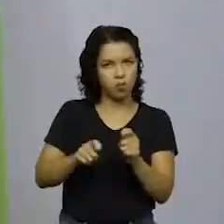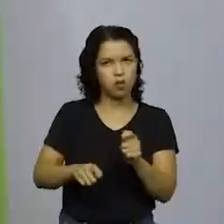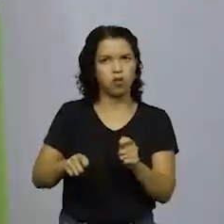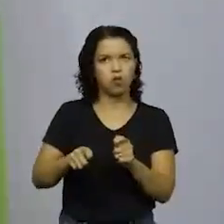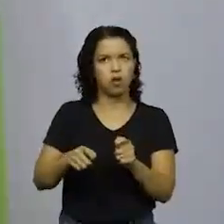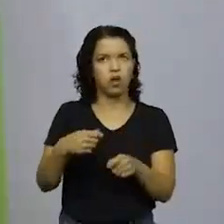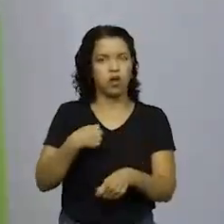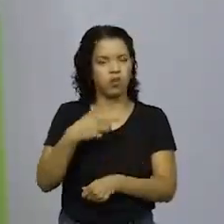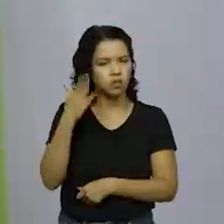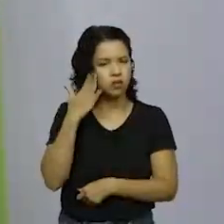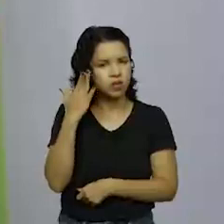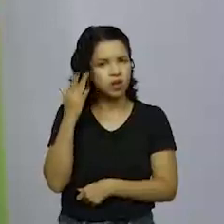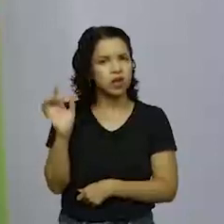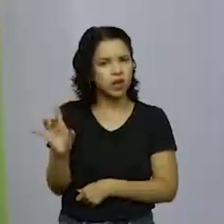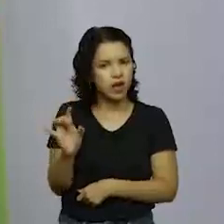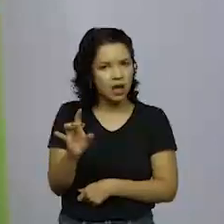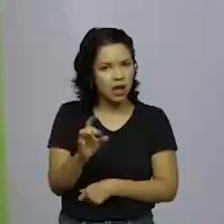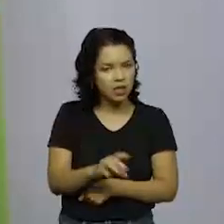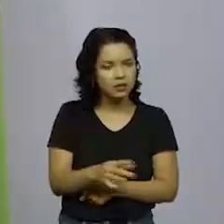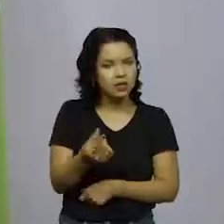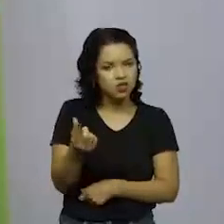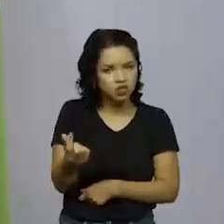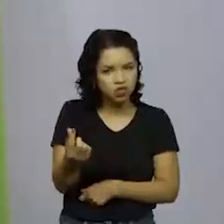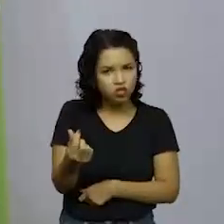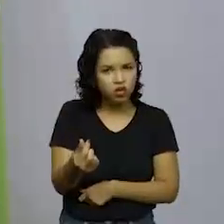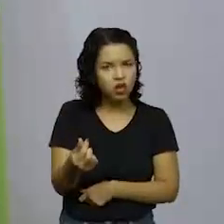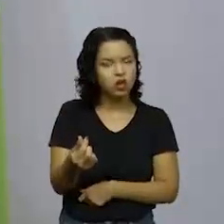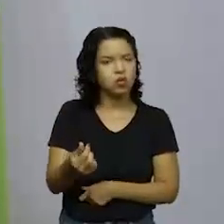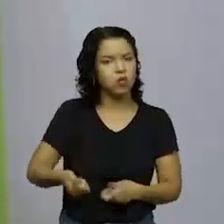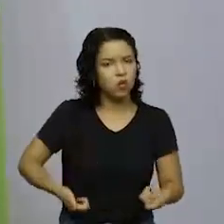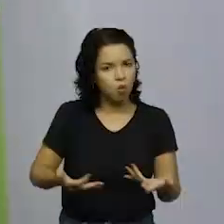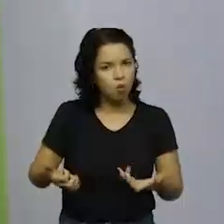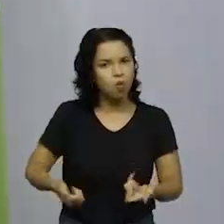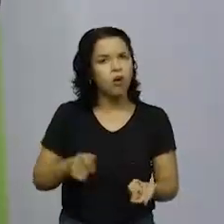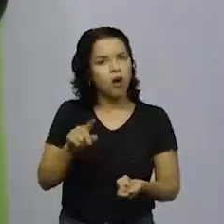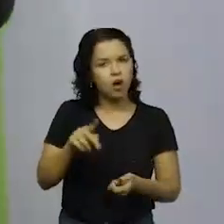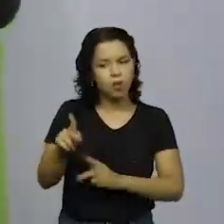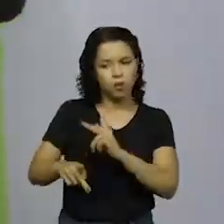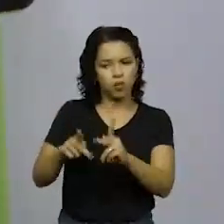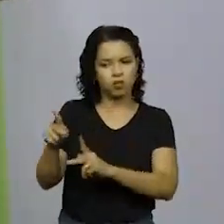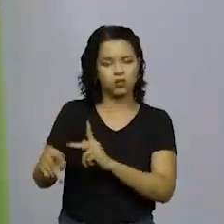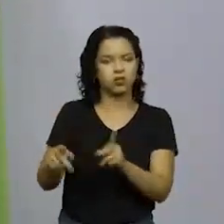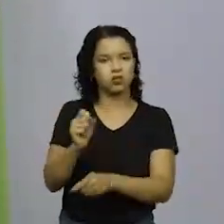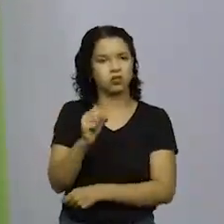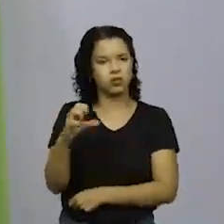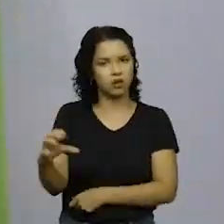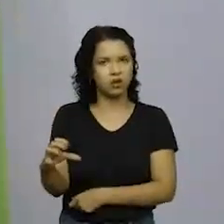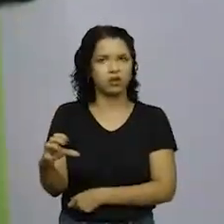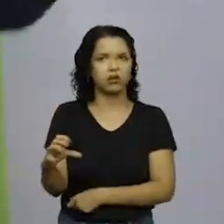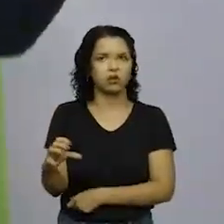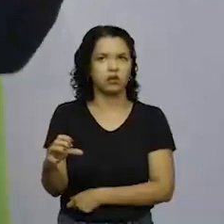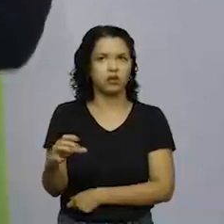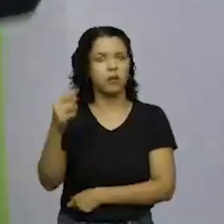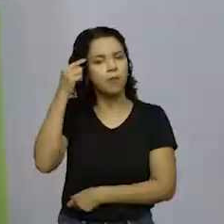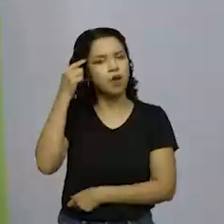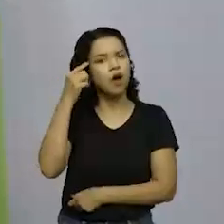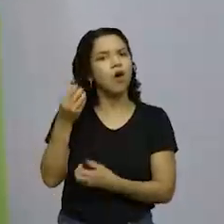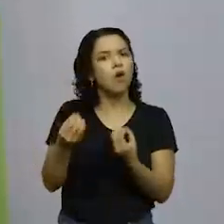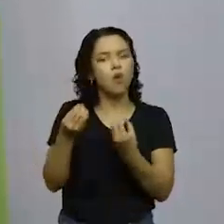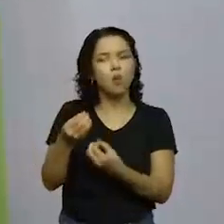cada real que é gasto lá, saiu do bolso do catarinense. Eu fico pensando como é que uma mente